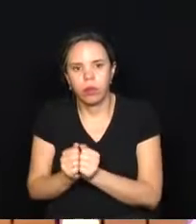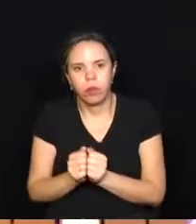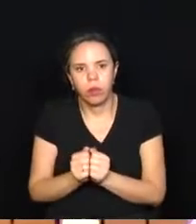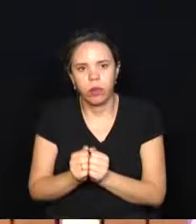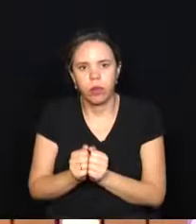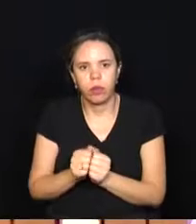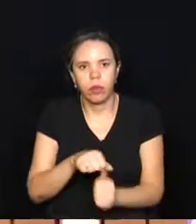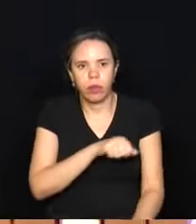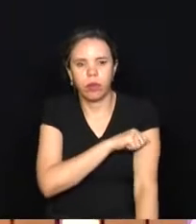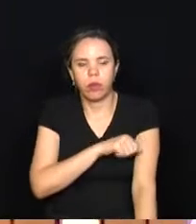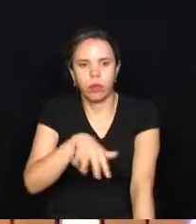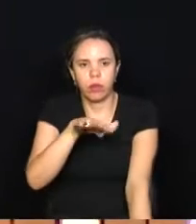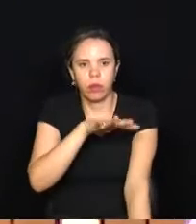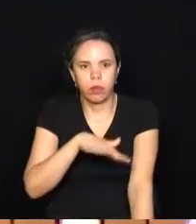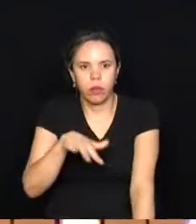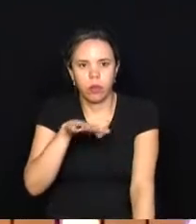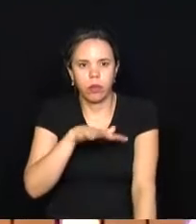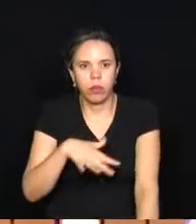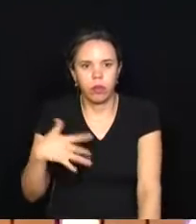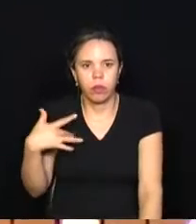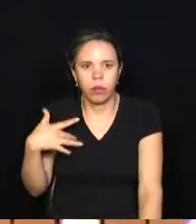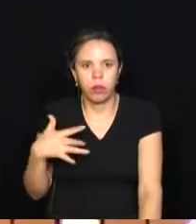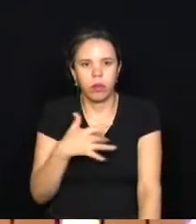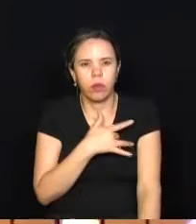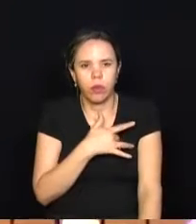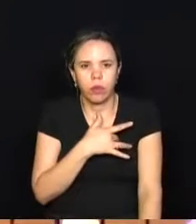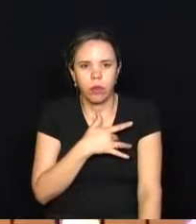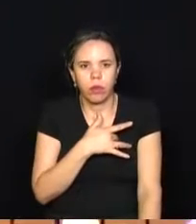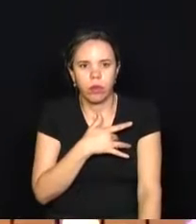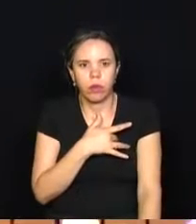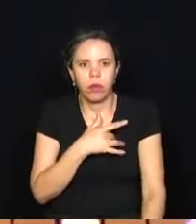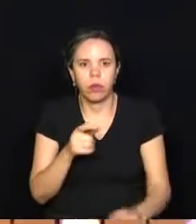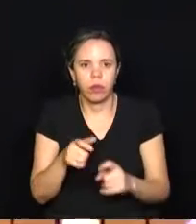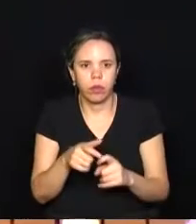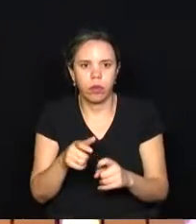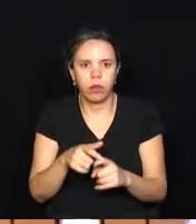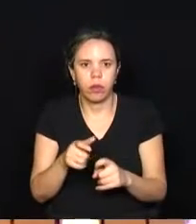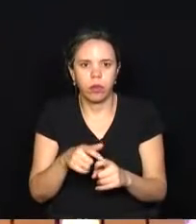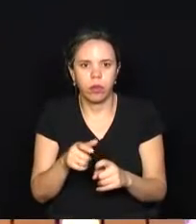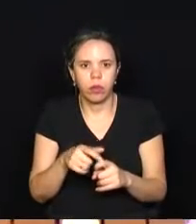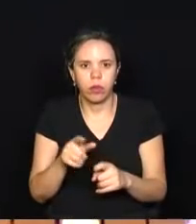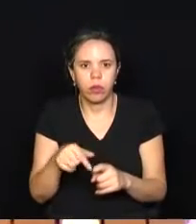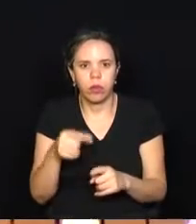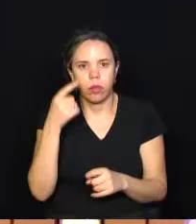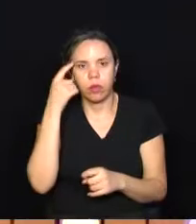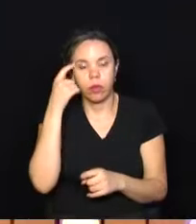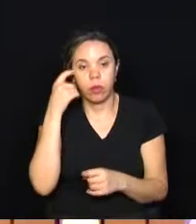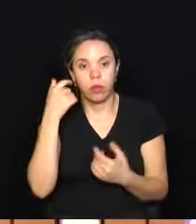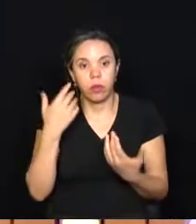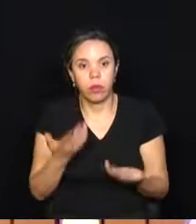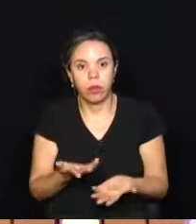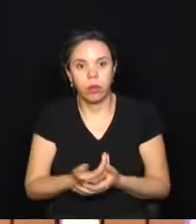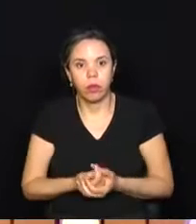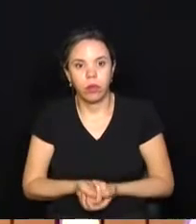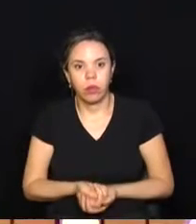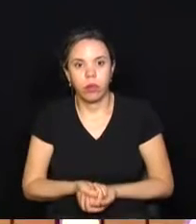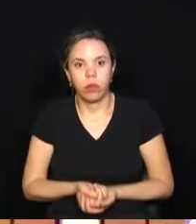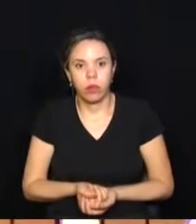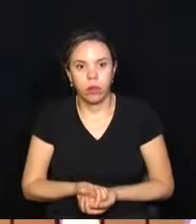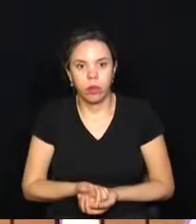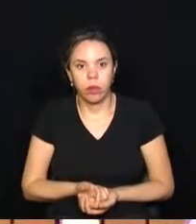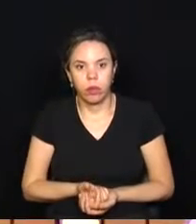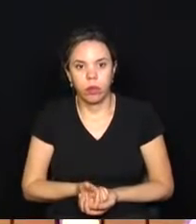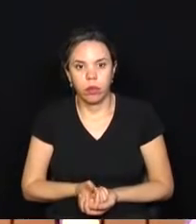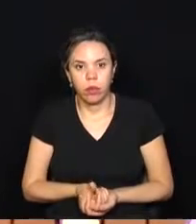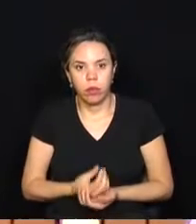os alunos de da área da saúde, né, não eram só médicos, estudantes de medicina, enfim,